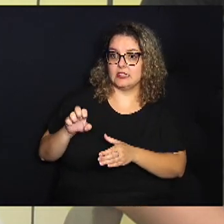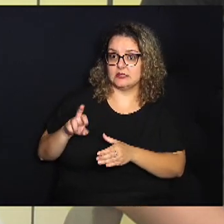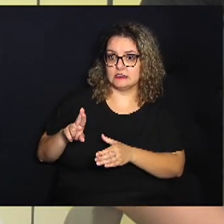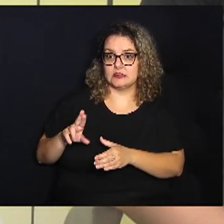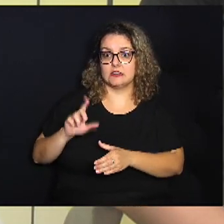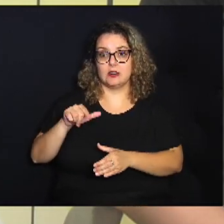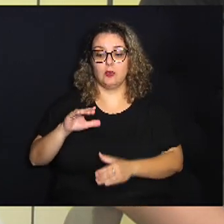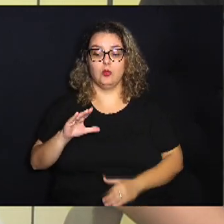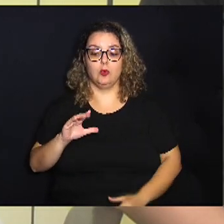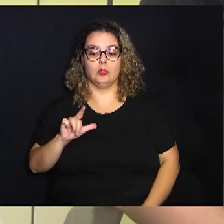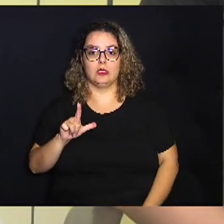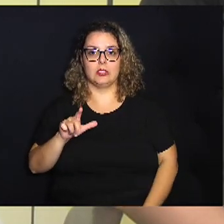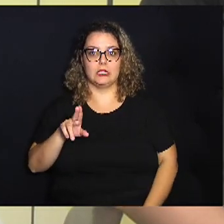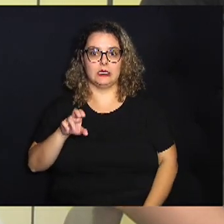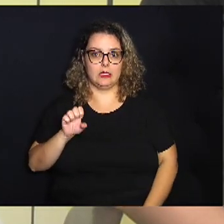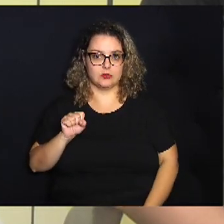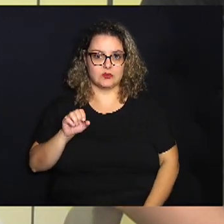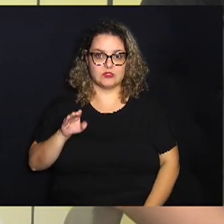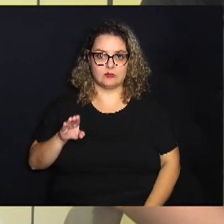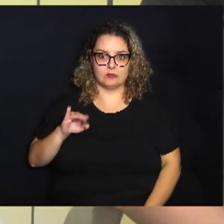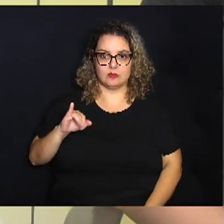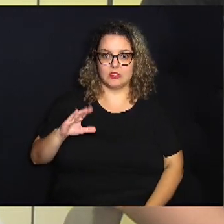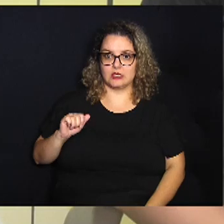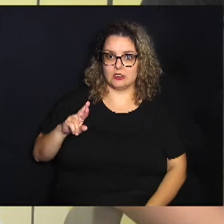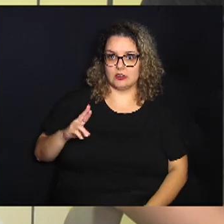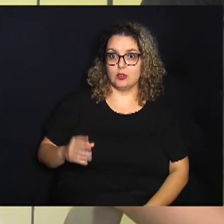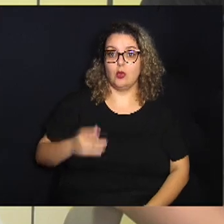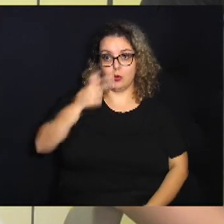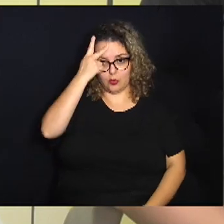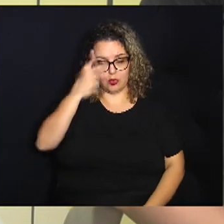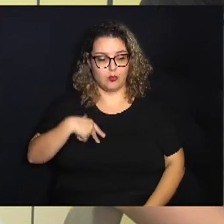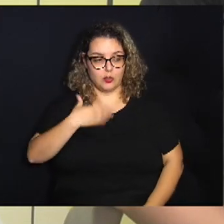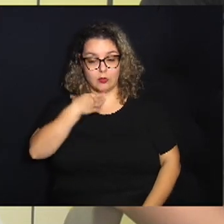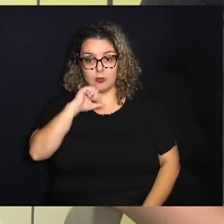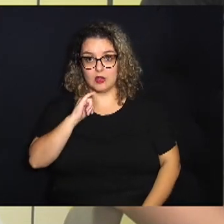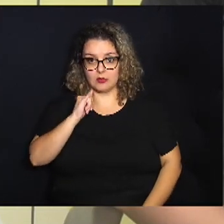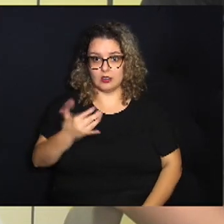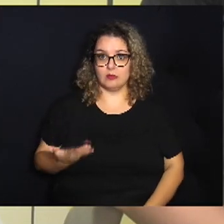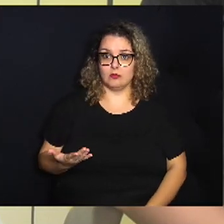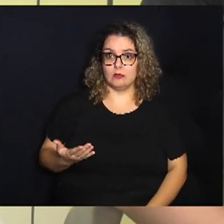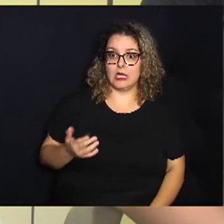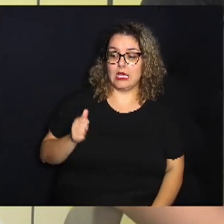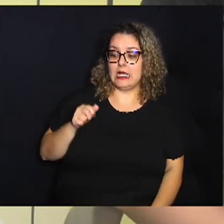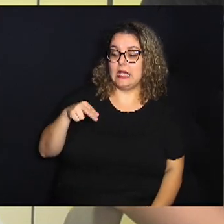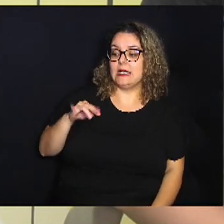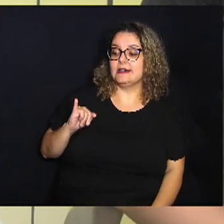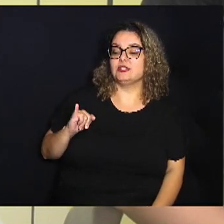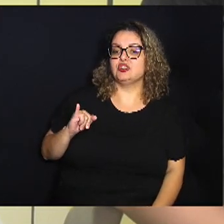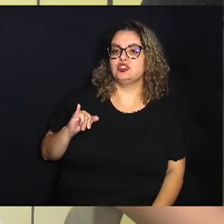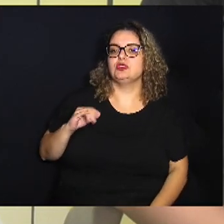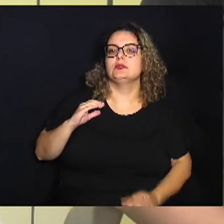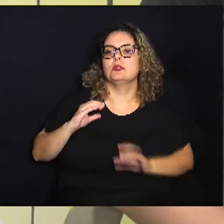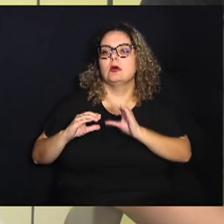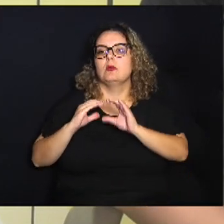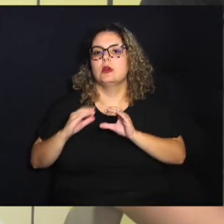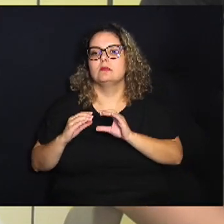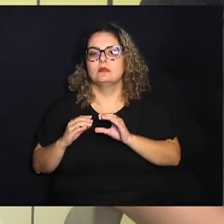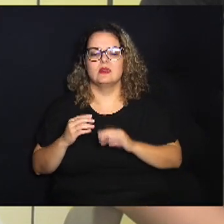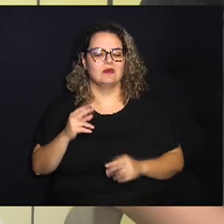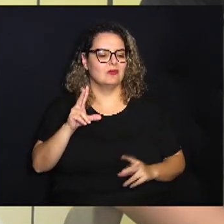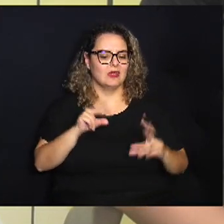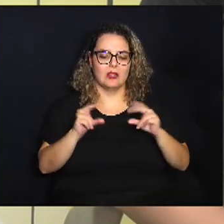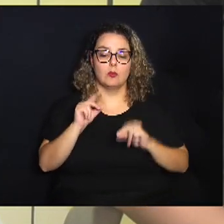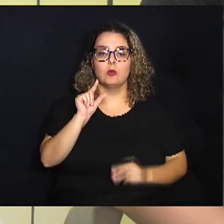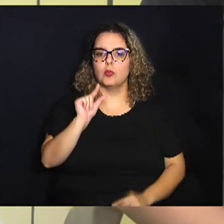Bicker, tem uma história curiosa também, que o próprio pai do Robert fala que eles estabeleceram um tipo de uma anticomunicação. Eles falavam muito pouco. Uhum.